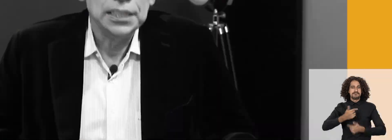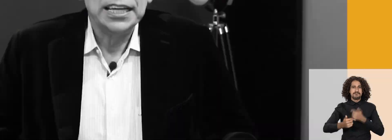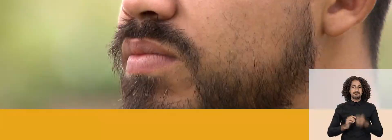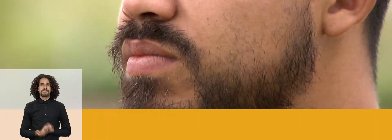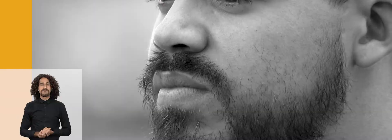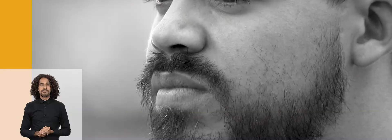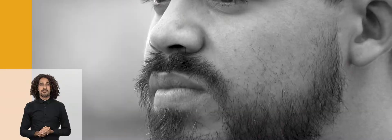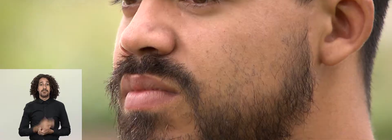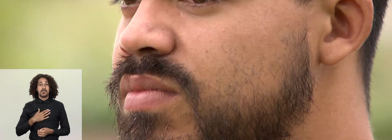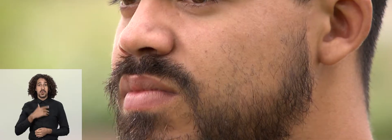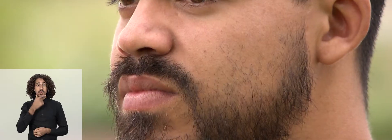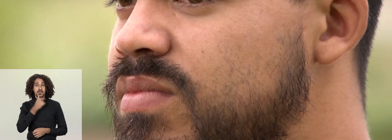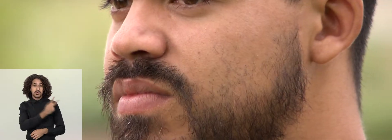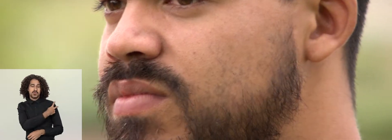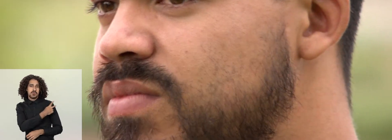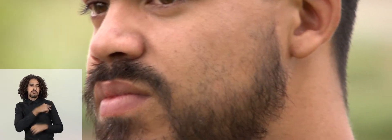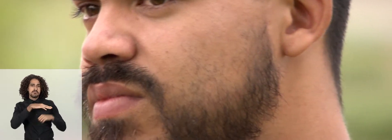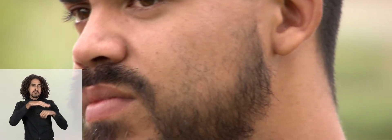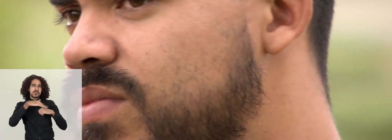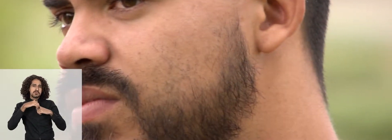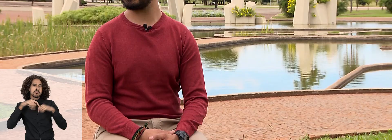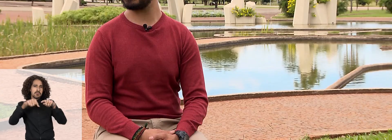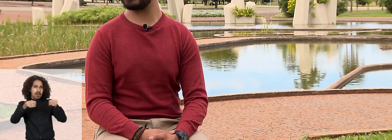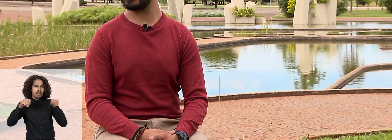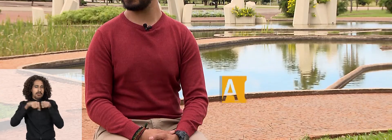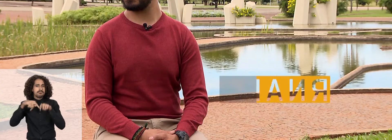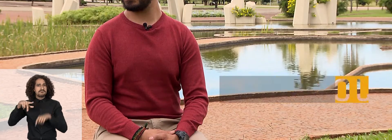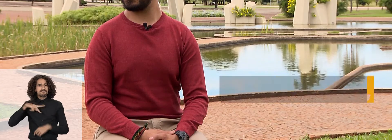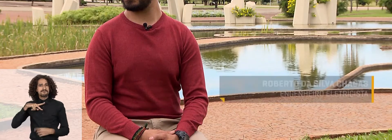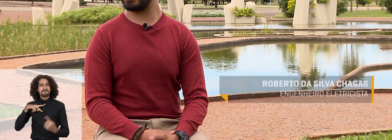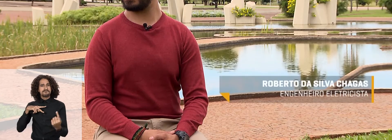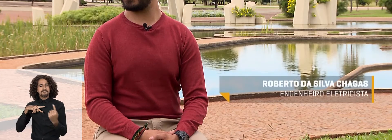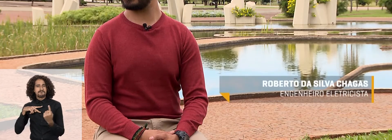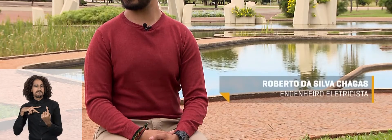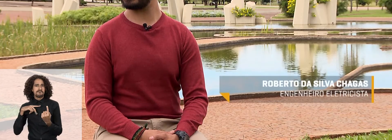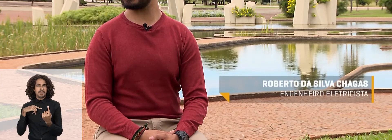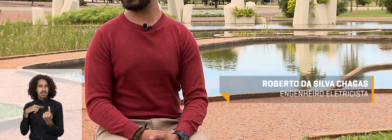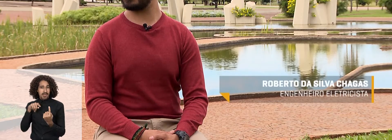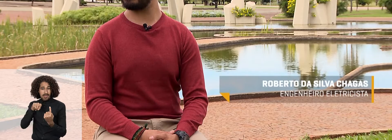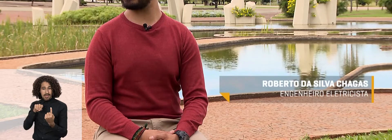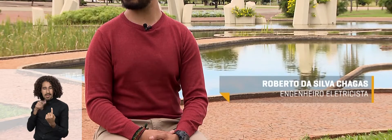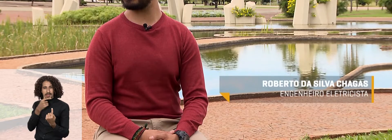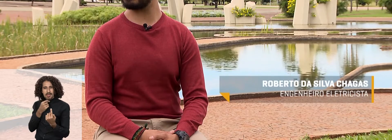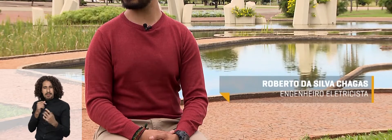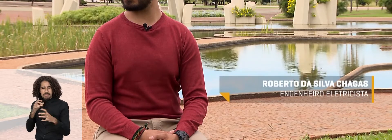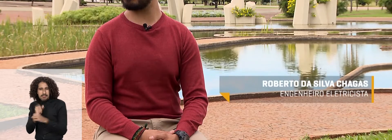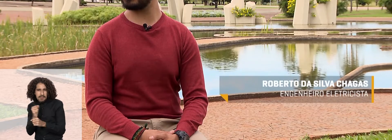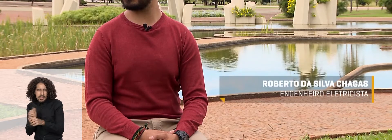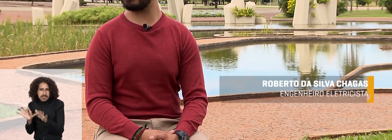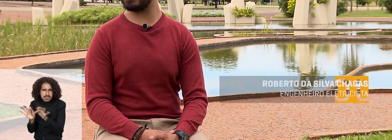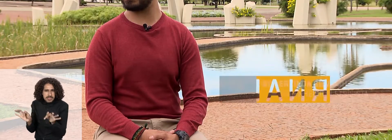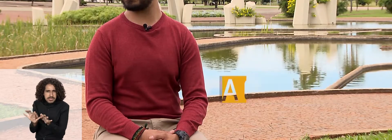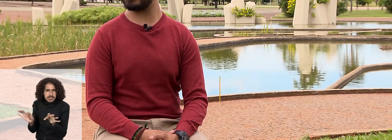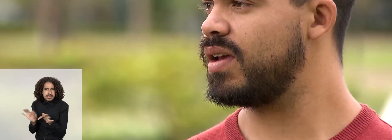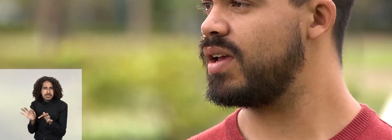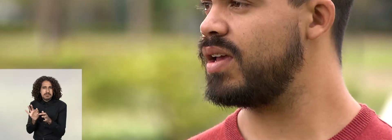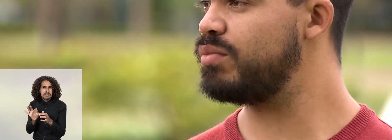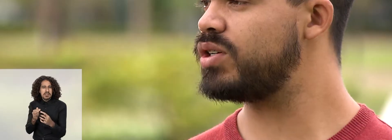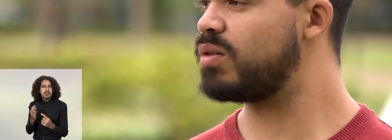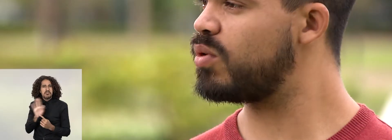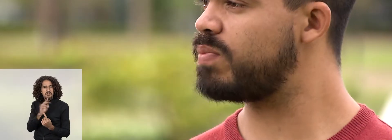trabalho. Meu chefe me chamou numa sala reservada, dentro dessa sala ele fez uns cálculos simples